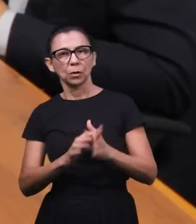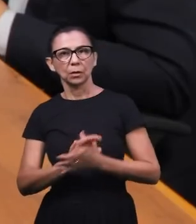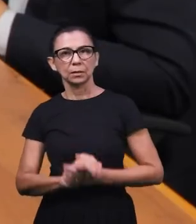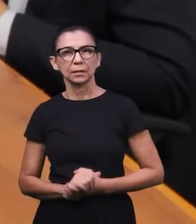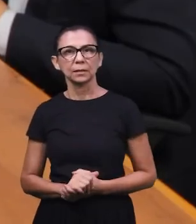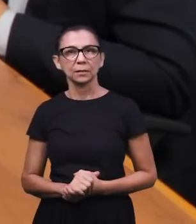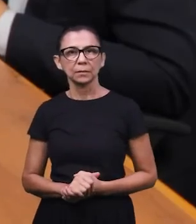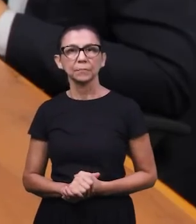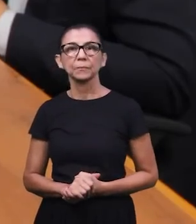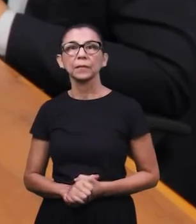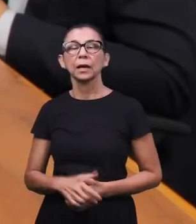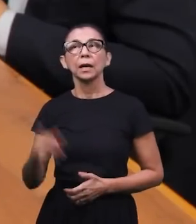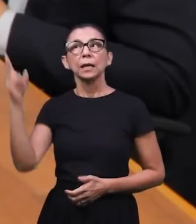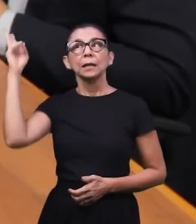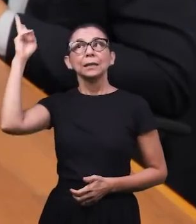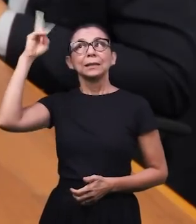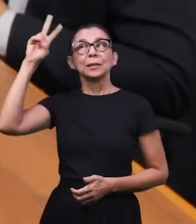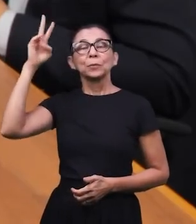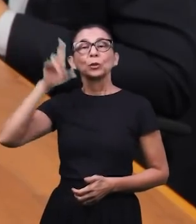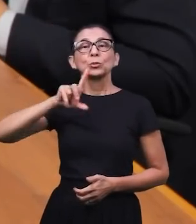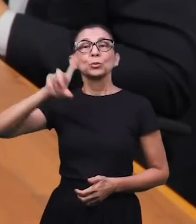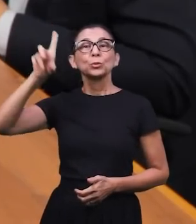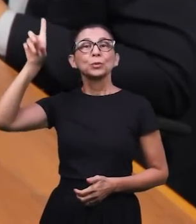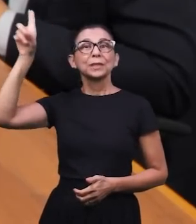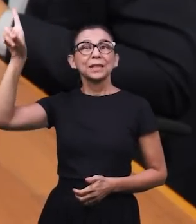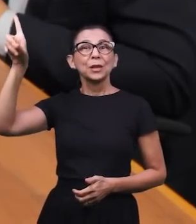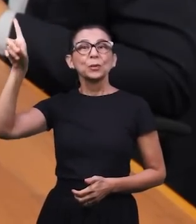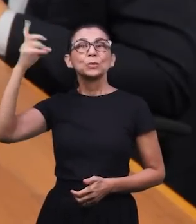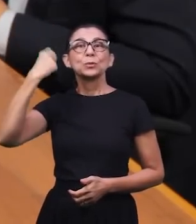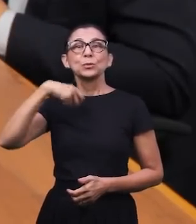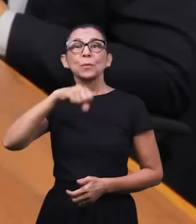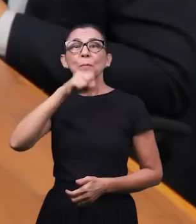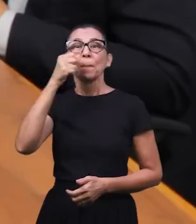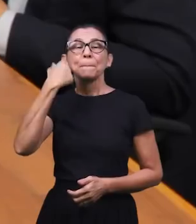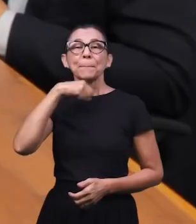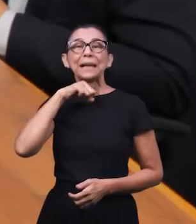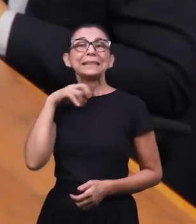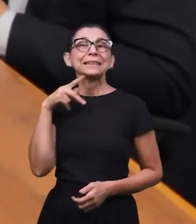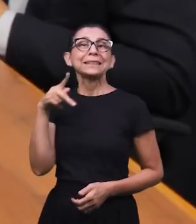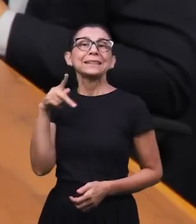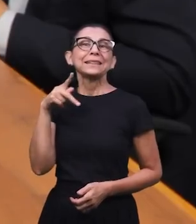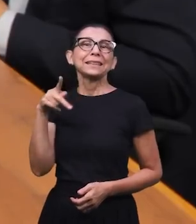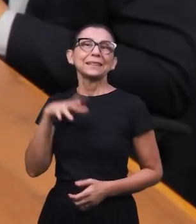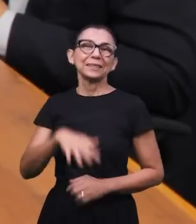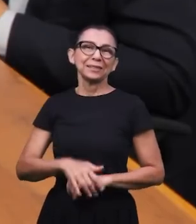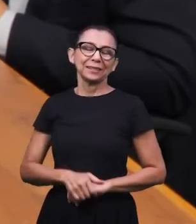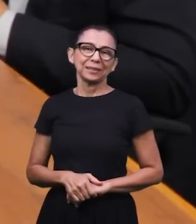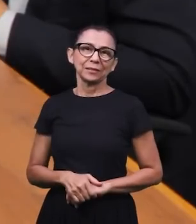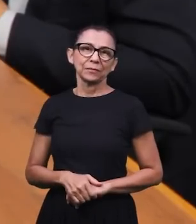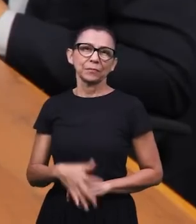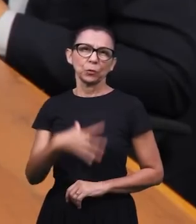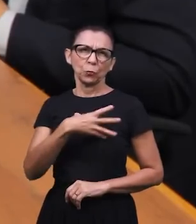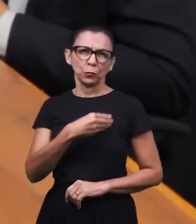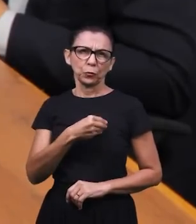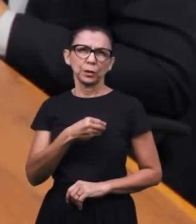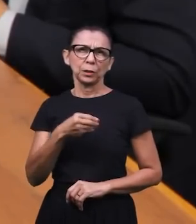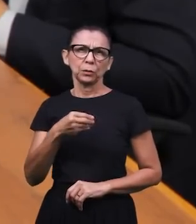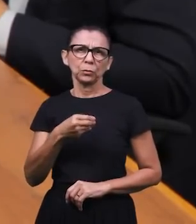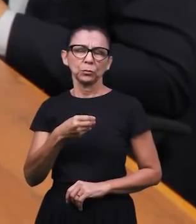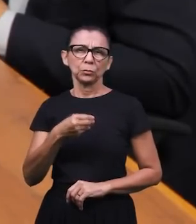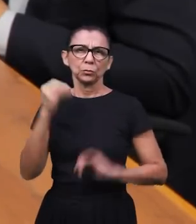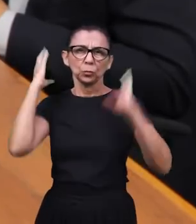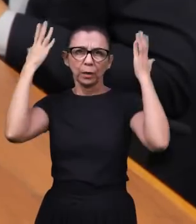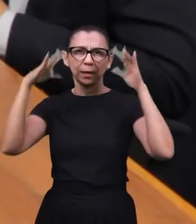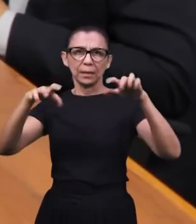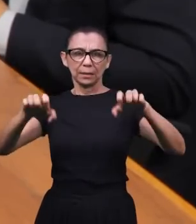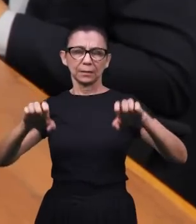ele lembrou do Deus dos pais dele. Porque certamente Ezequias e sua mãe, Ezequias tinha morrido, né? Pelo que